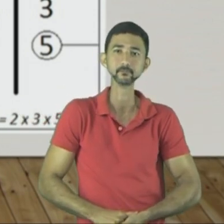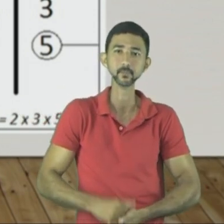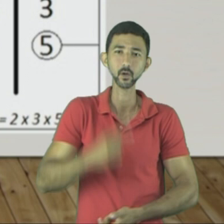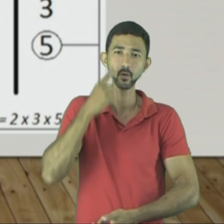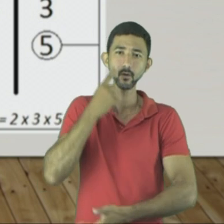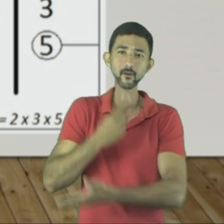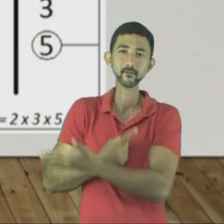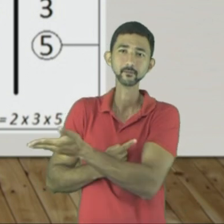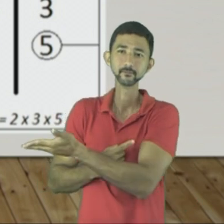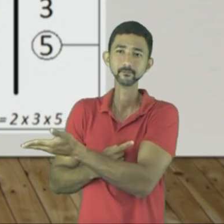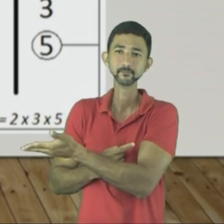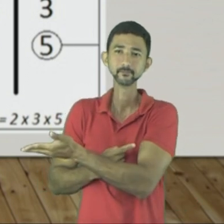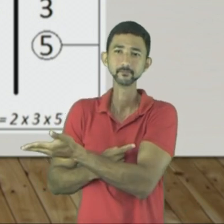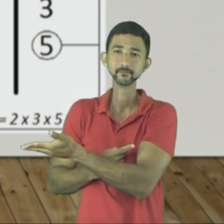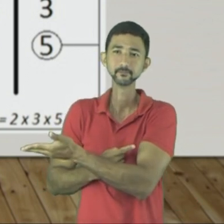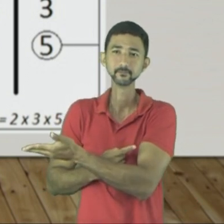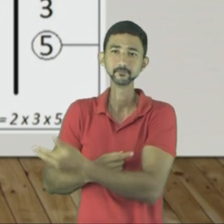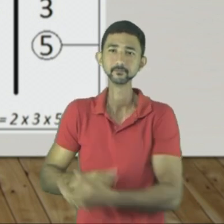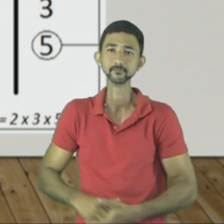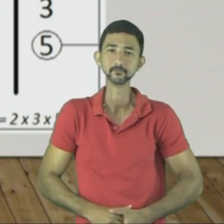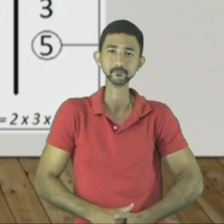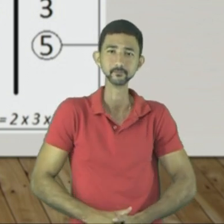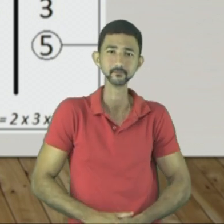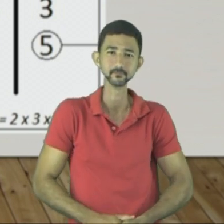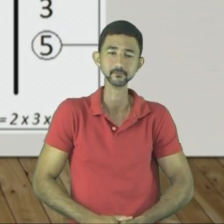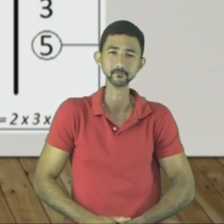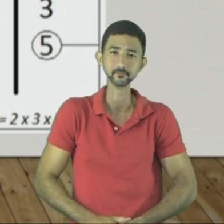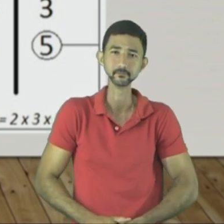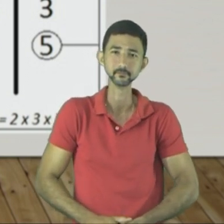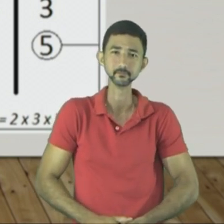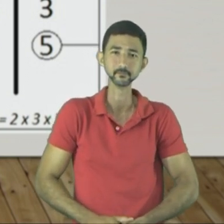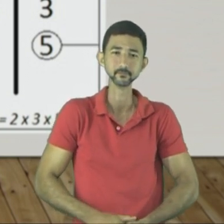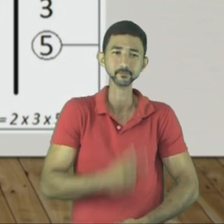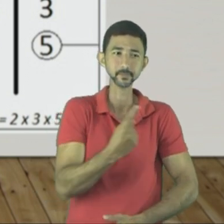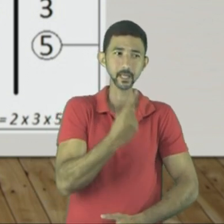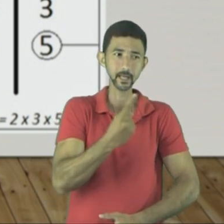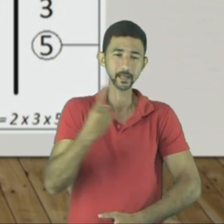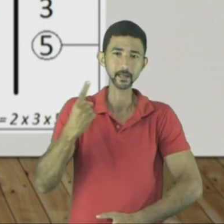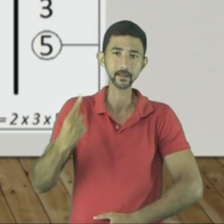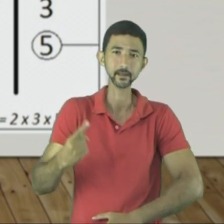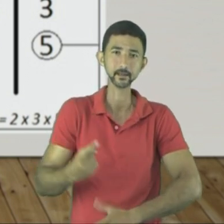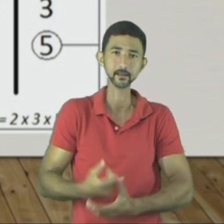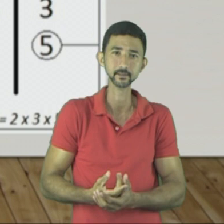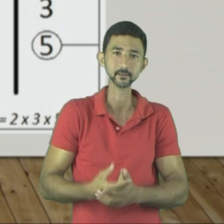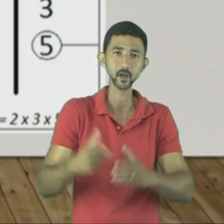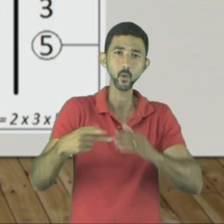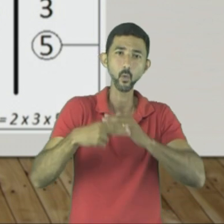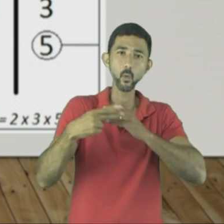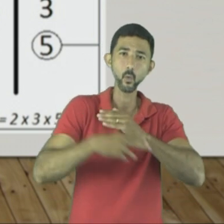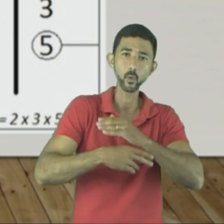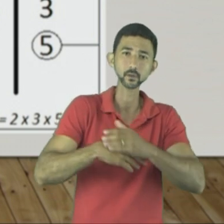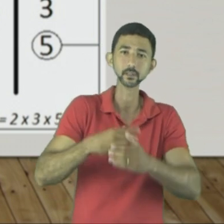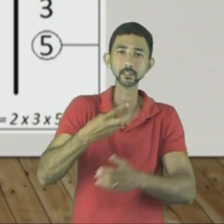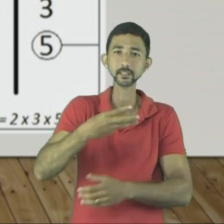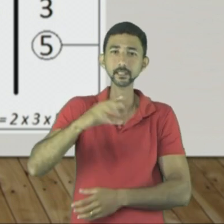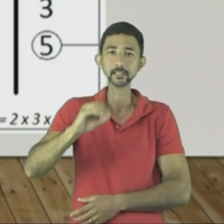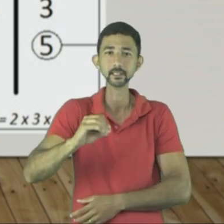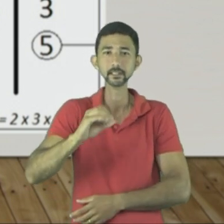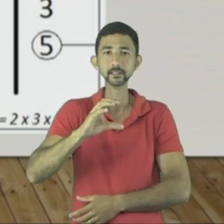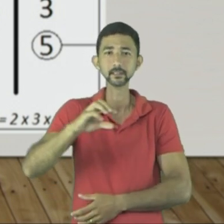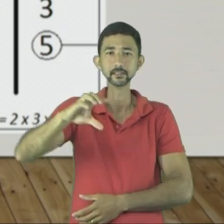Confirmem comigo na tela. Ó. Cada retalho terá 30 centímetros de comprimento.